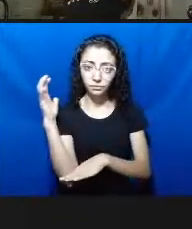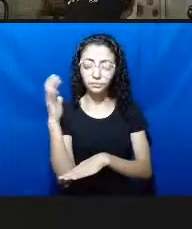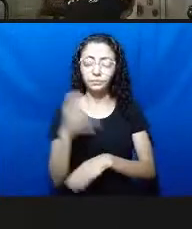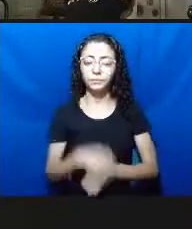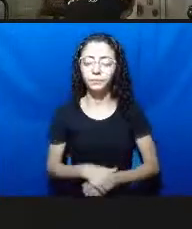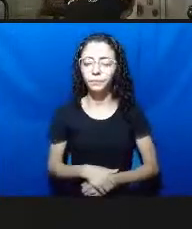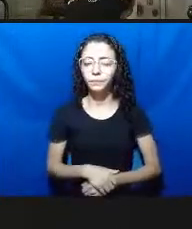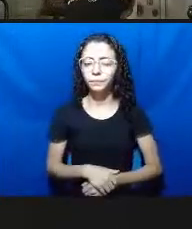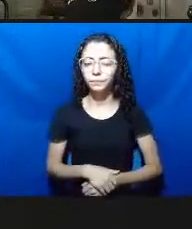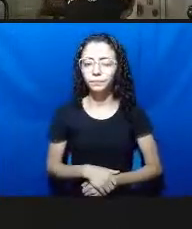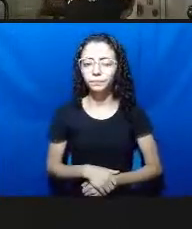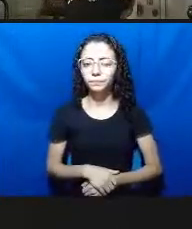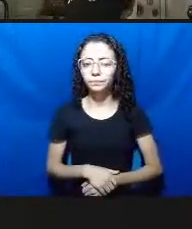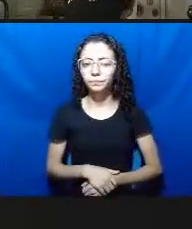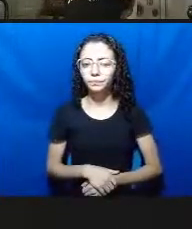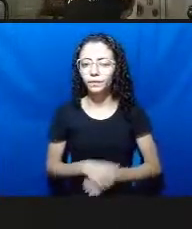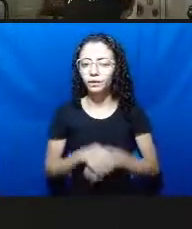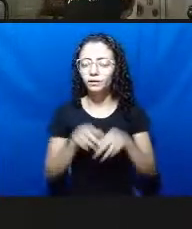que é também